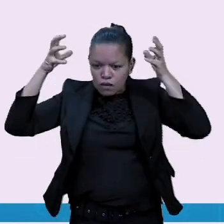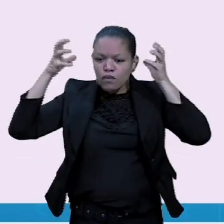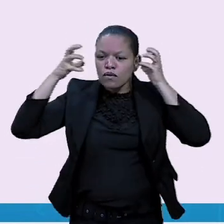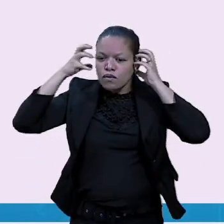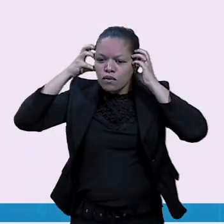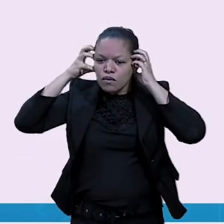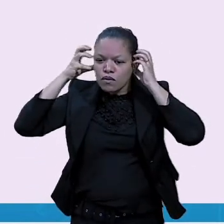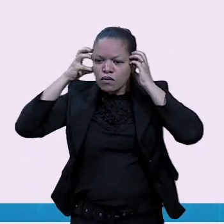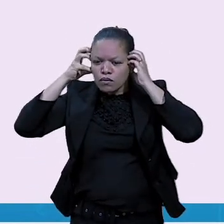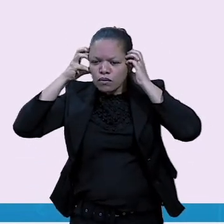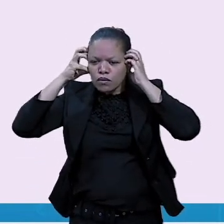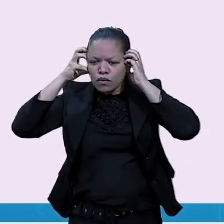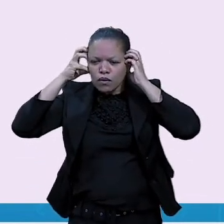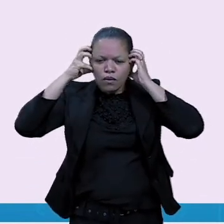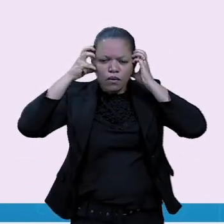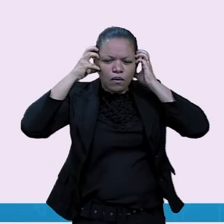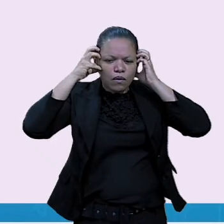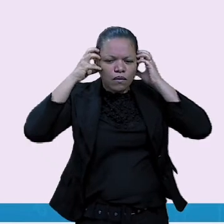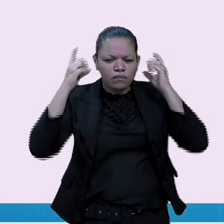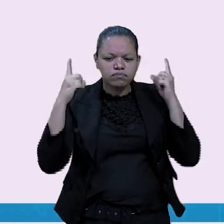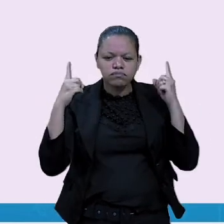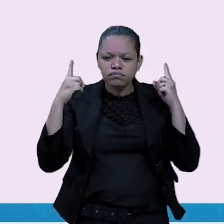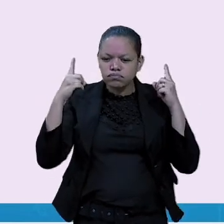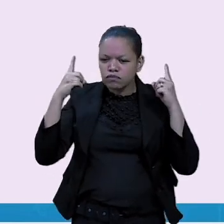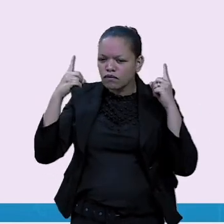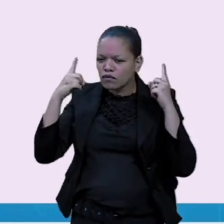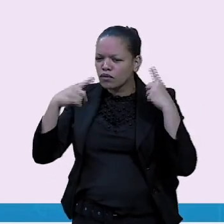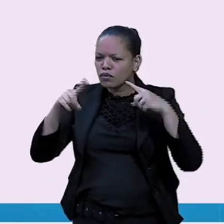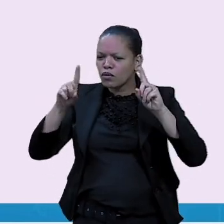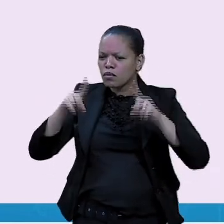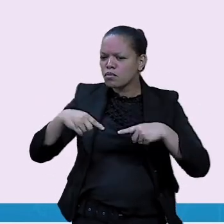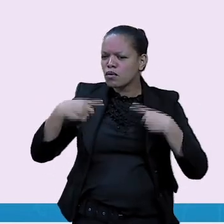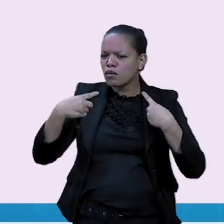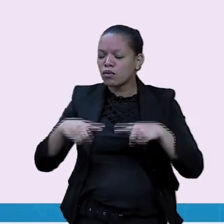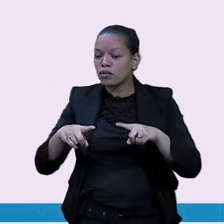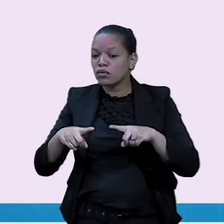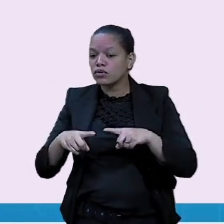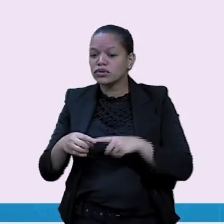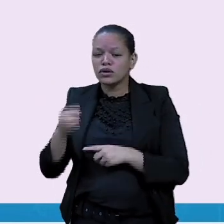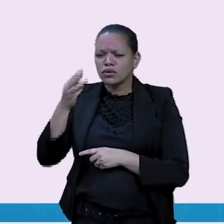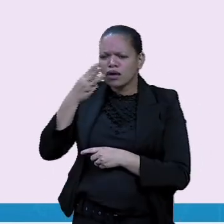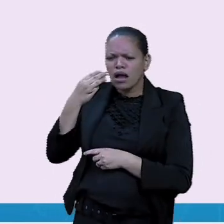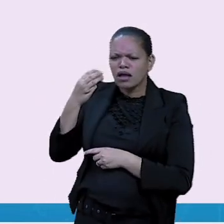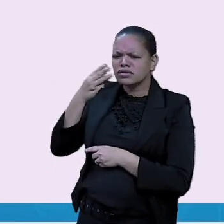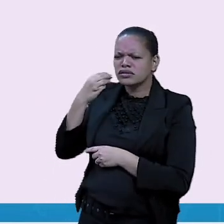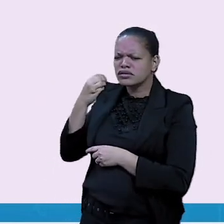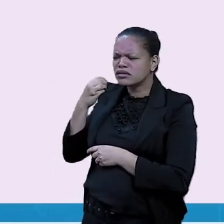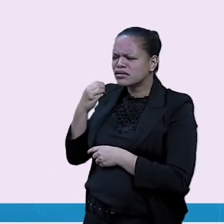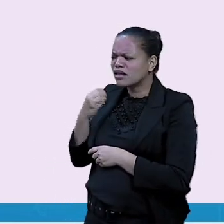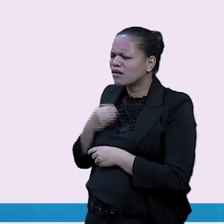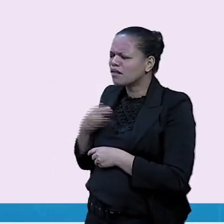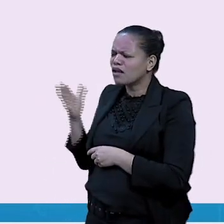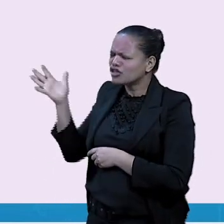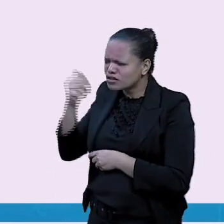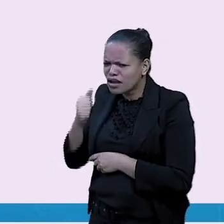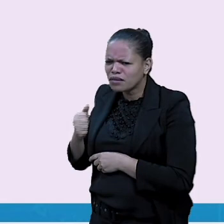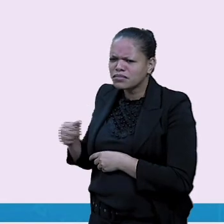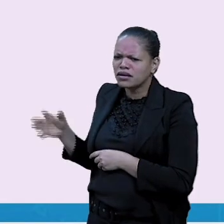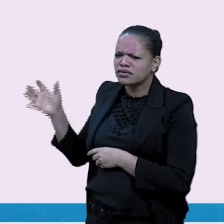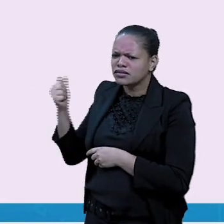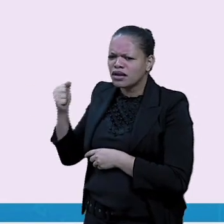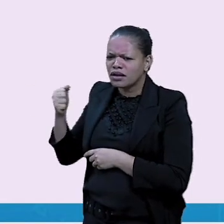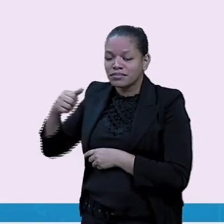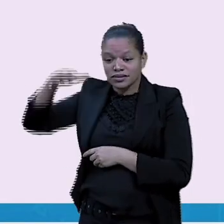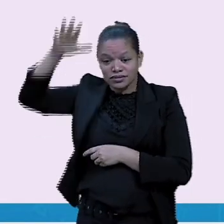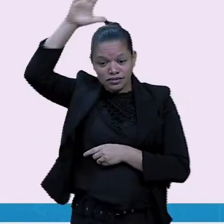música, e o Cascão tá que chama, ô Cebolinha! E o Cebolinha falando, perturba não que eu tô escutando